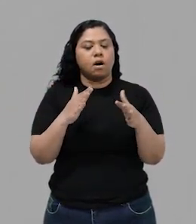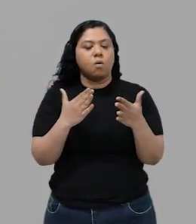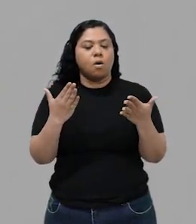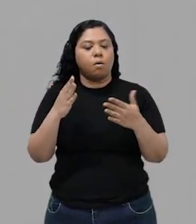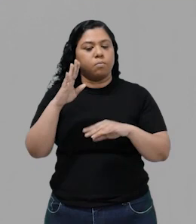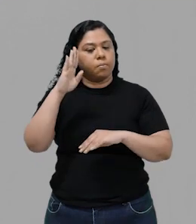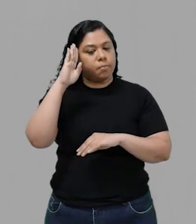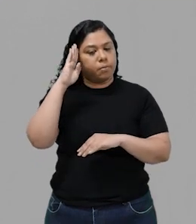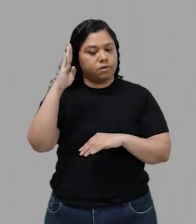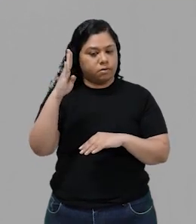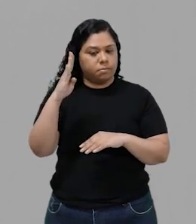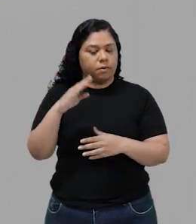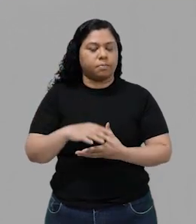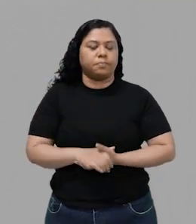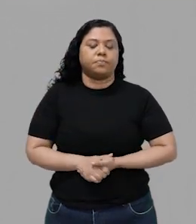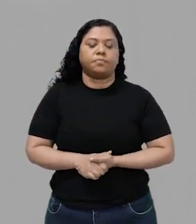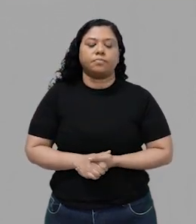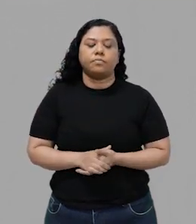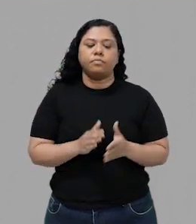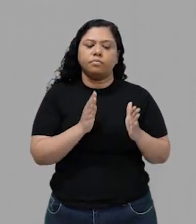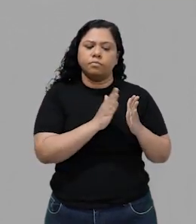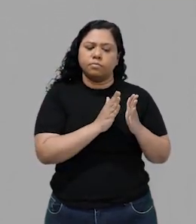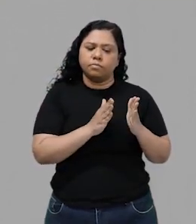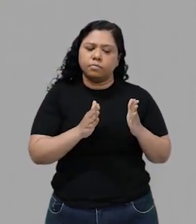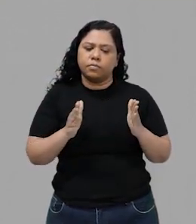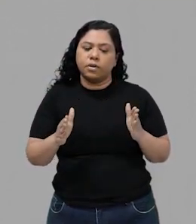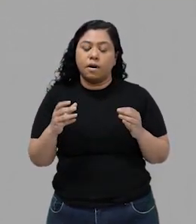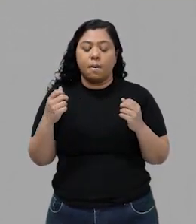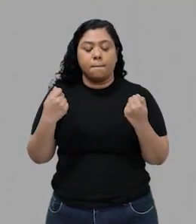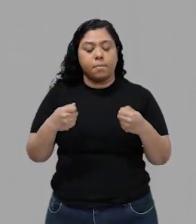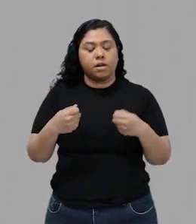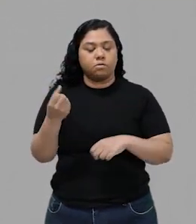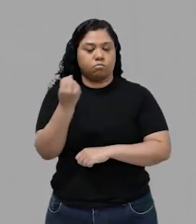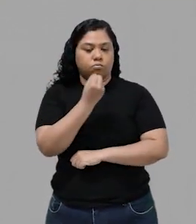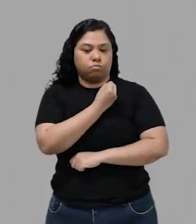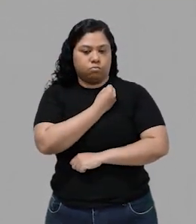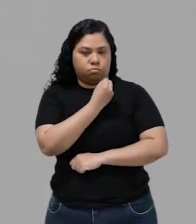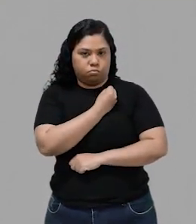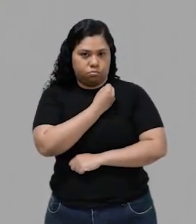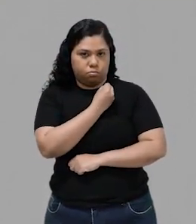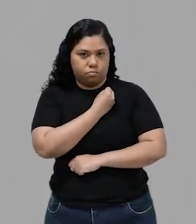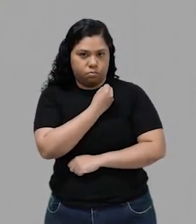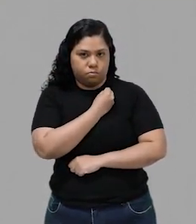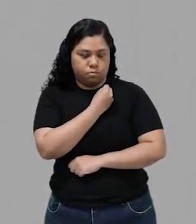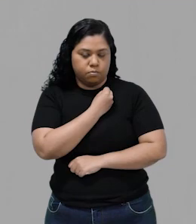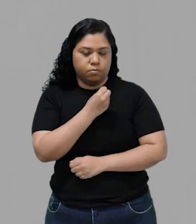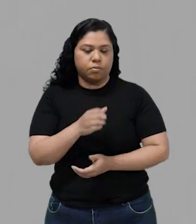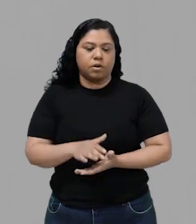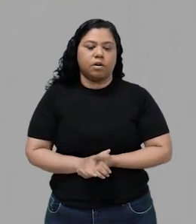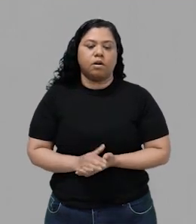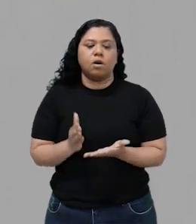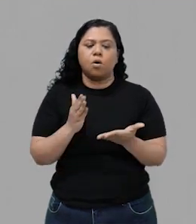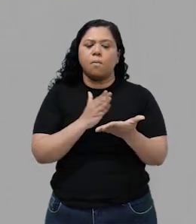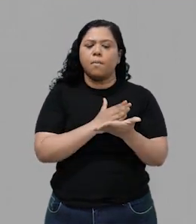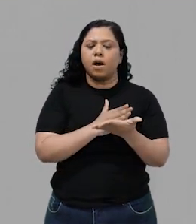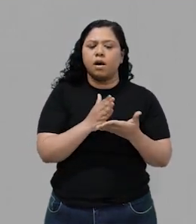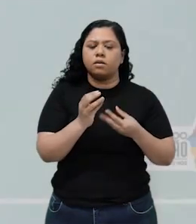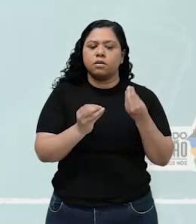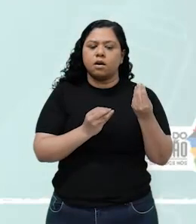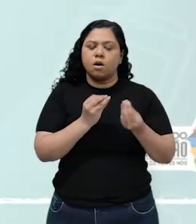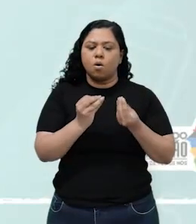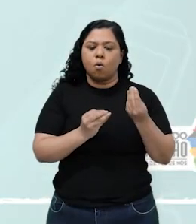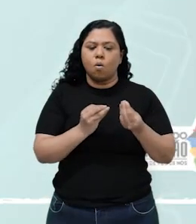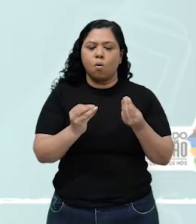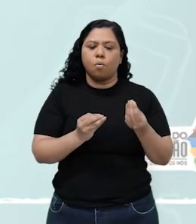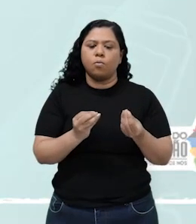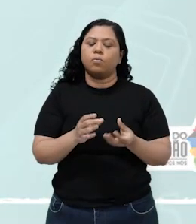principal, que é a maior sequência de carbonos. Eu preciso numerar essa cadeia principal. A numeração ela vai se dar a partir da extremidade